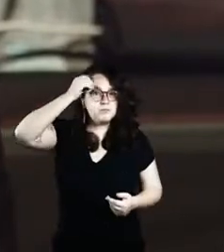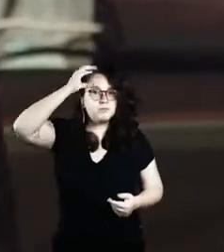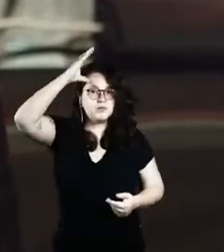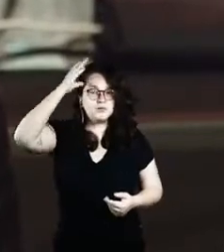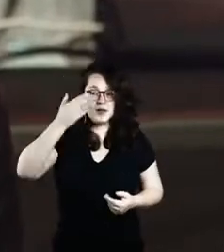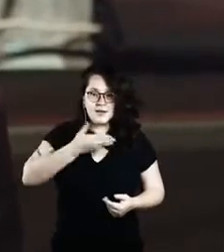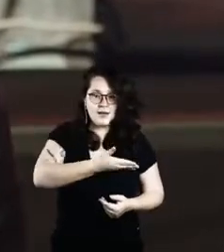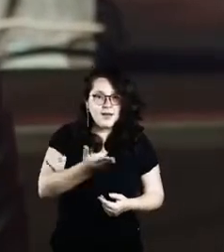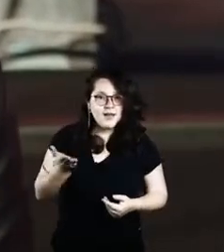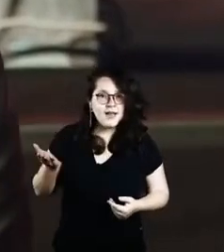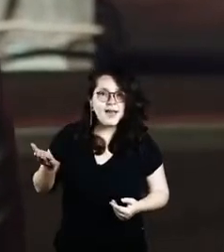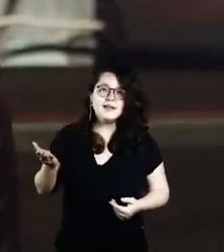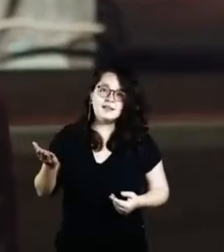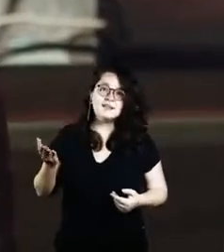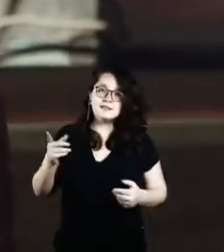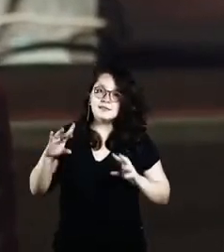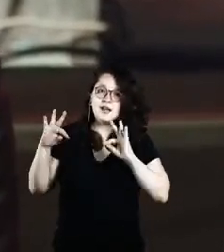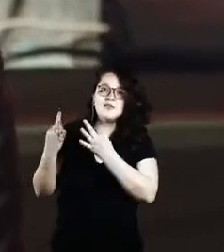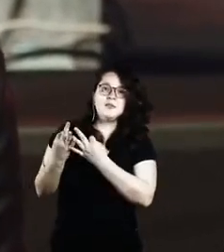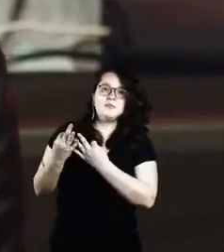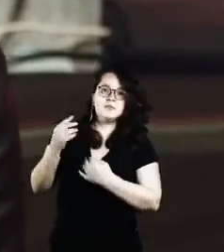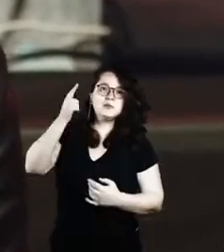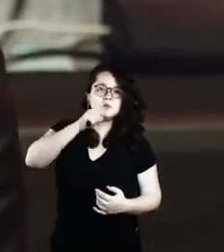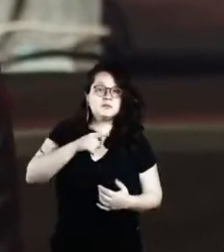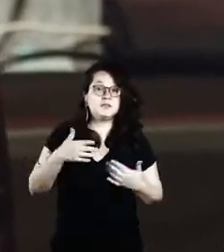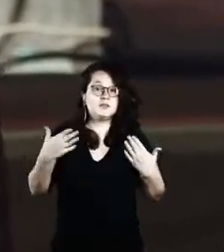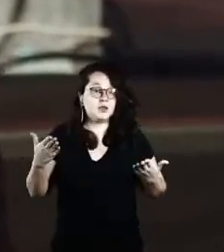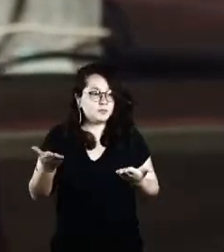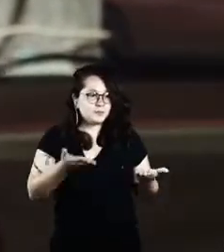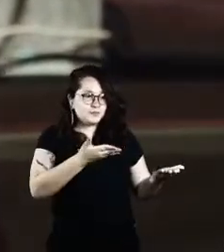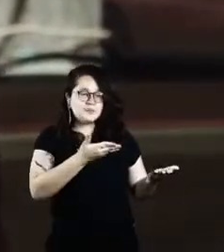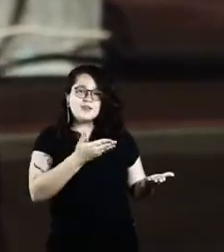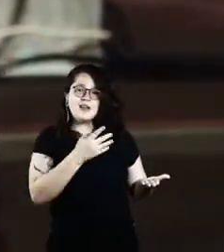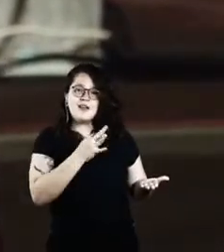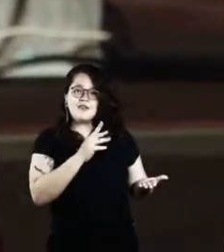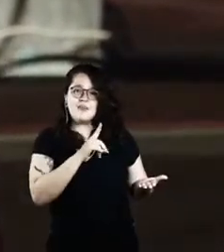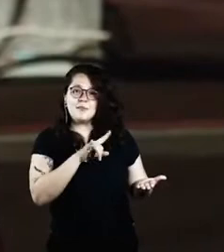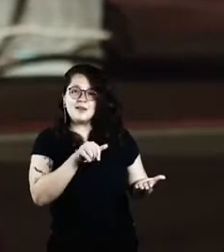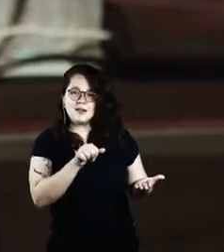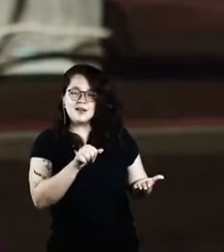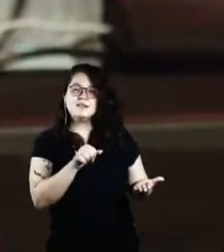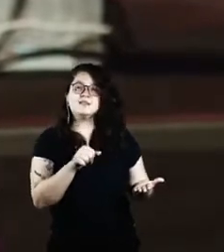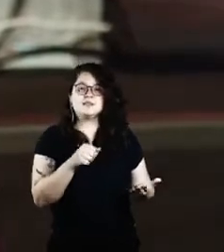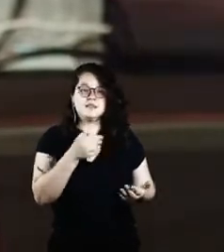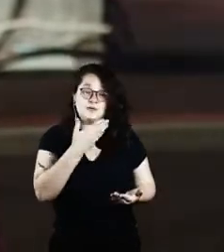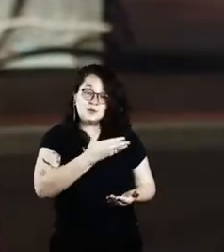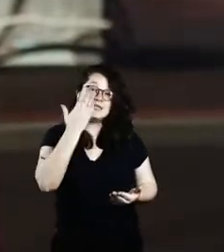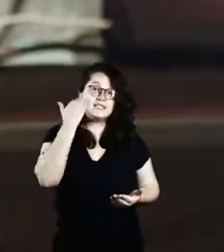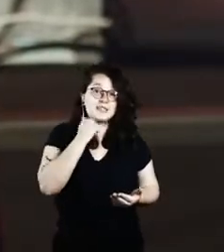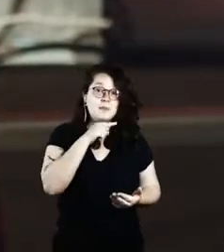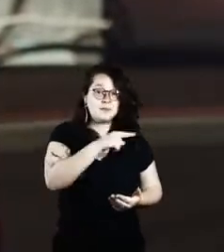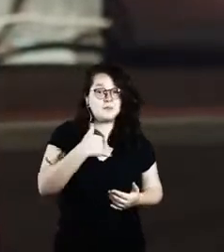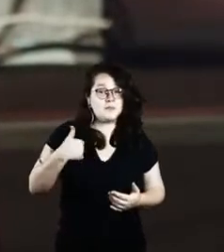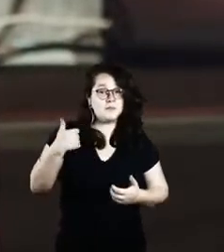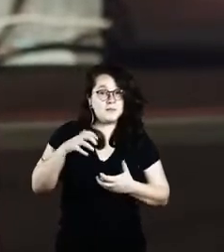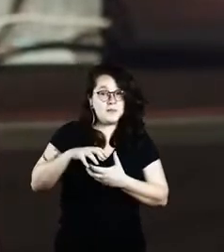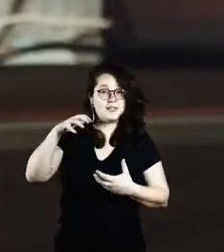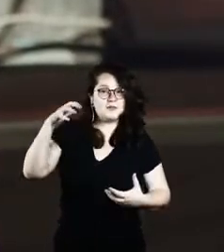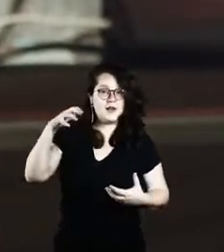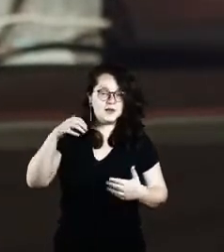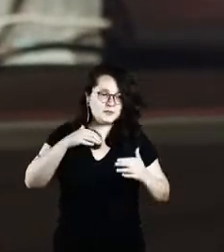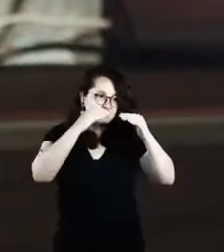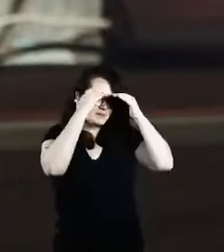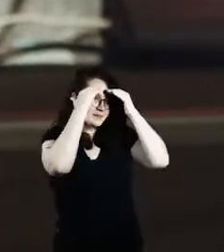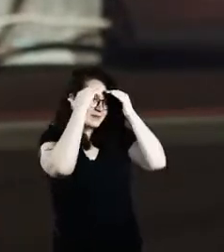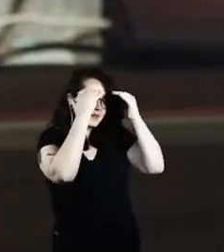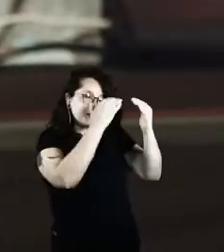desses dinossauros aqui, né, família? Vou começar contigo, porque, como o Duda disse, a gente segue a hierarquia dos mais velhos e, respeitosamente